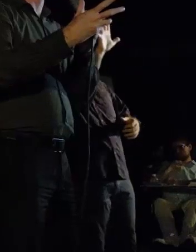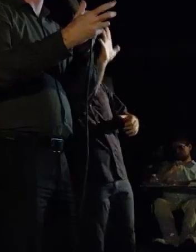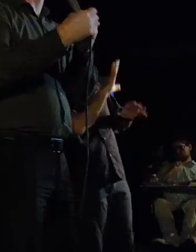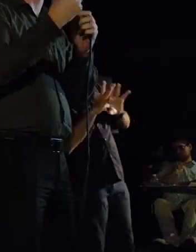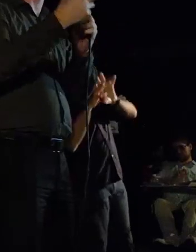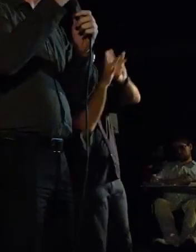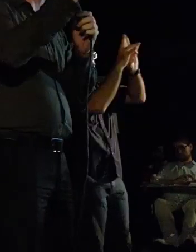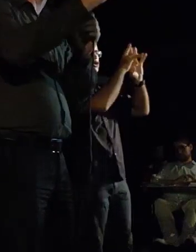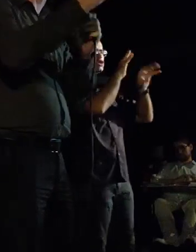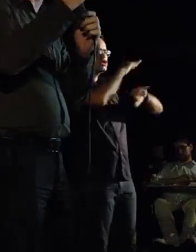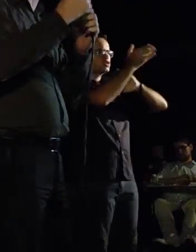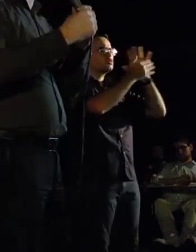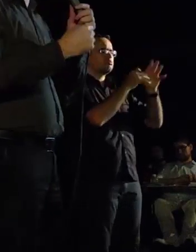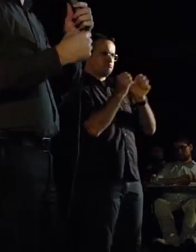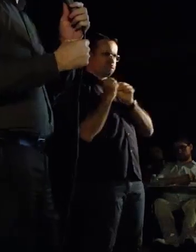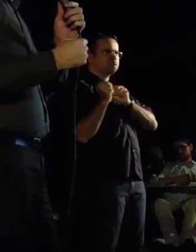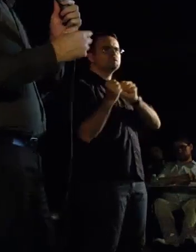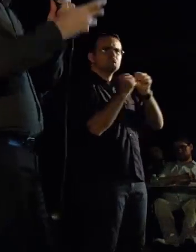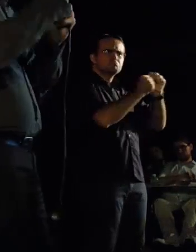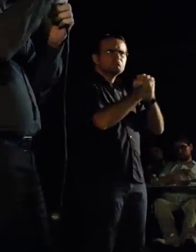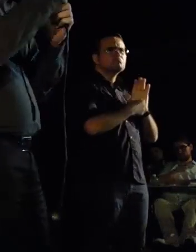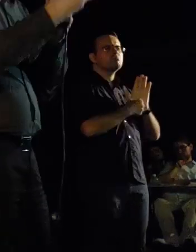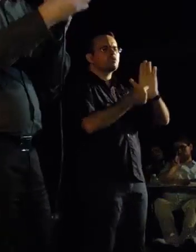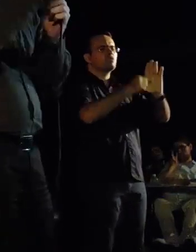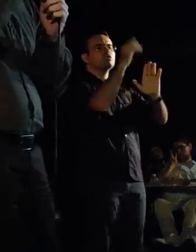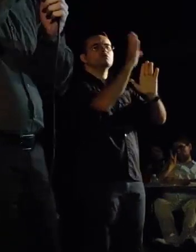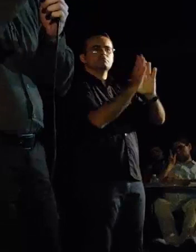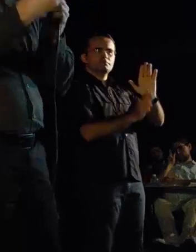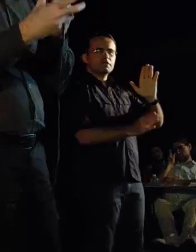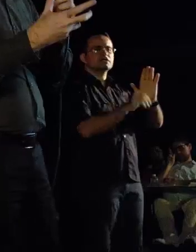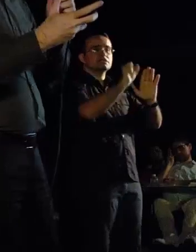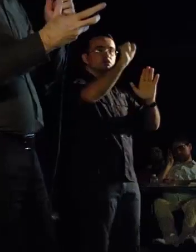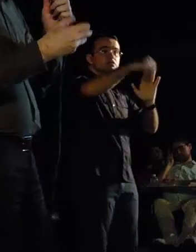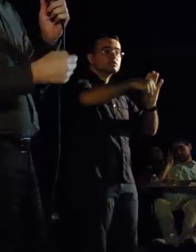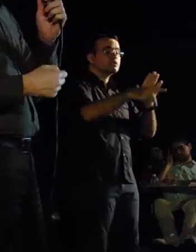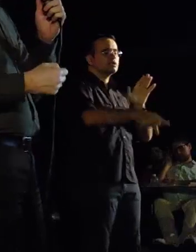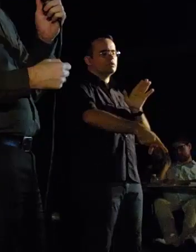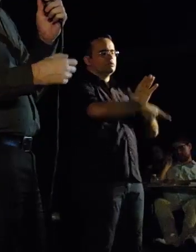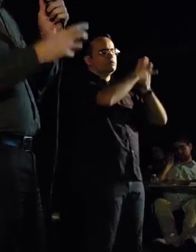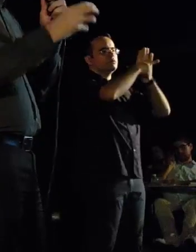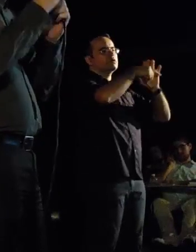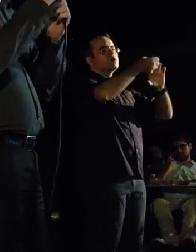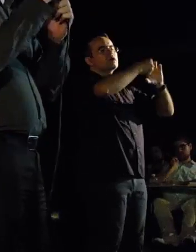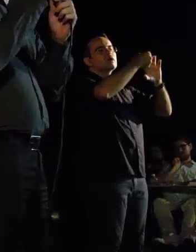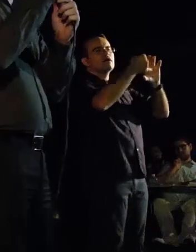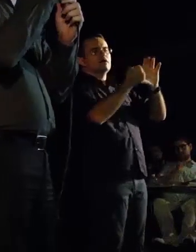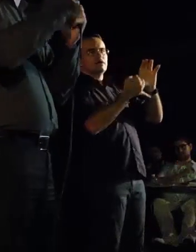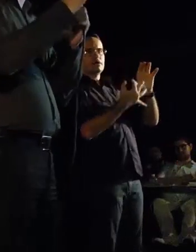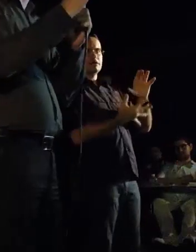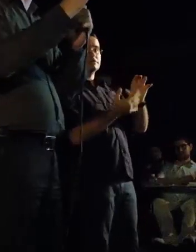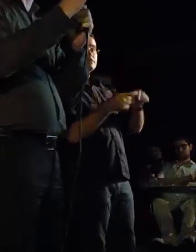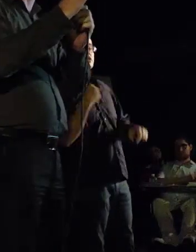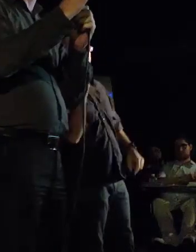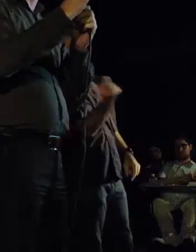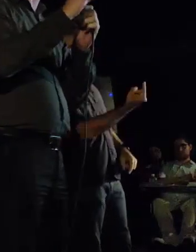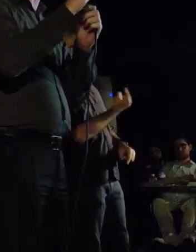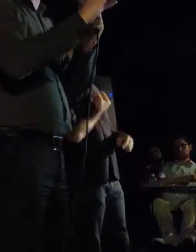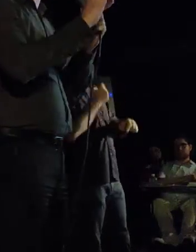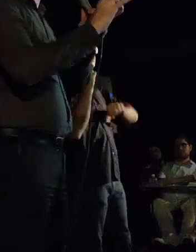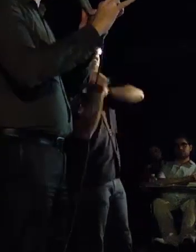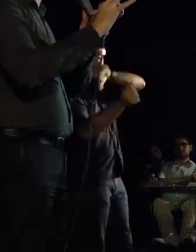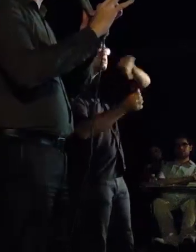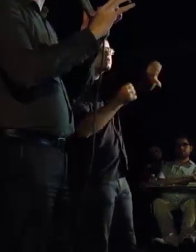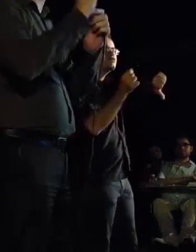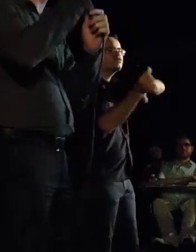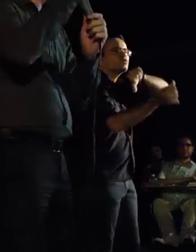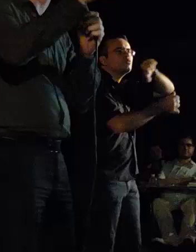isso, devido a uma série de características que nos são próprias, nós nos transformamos em